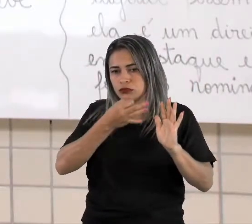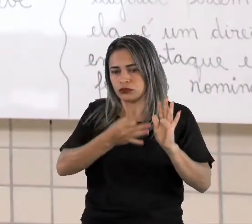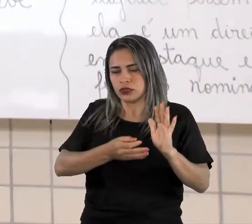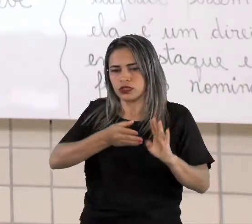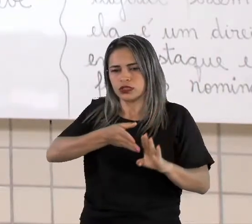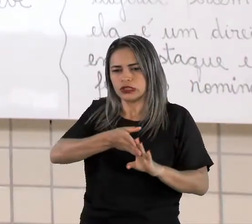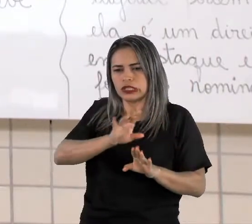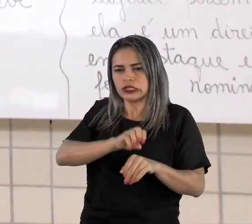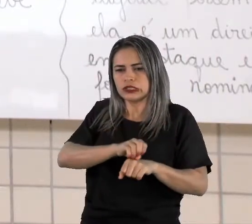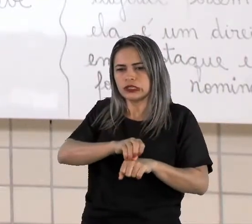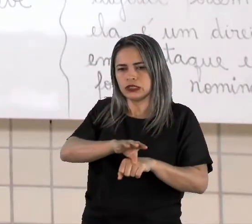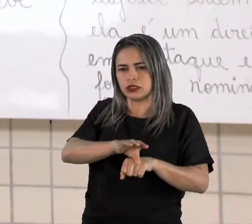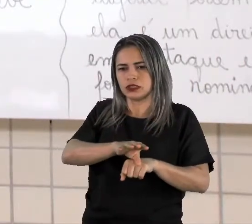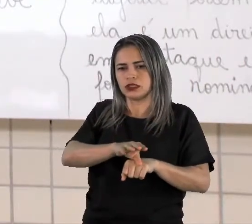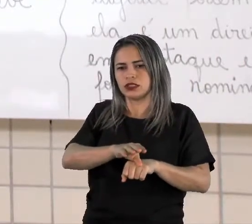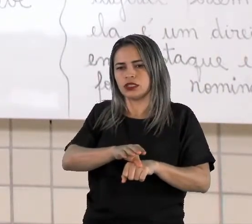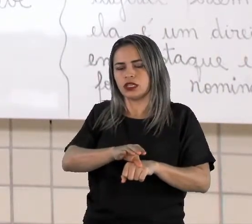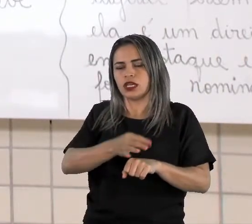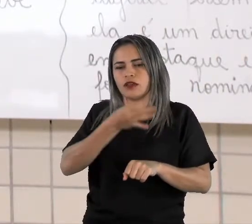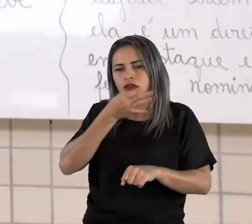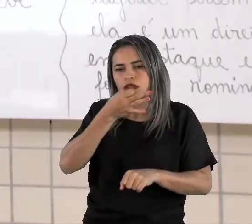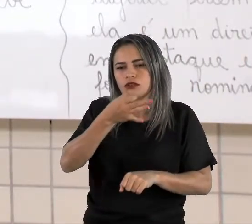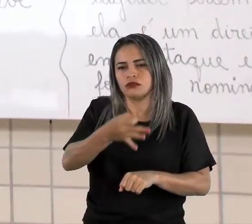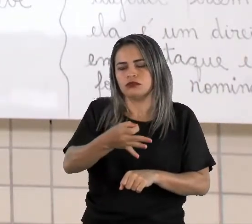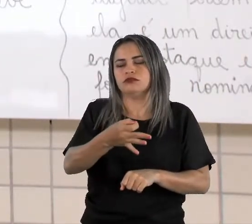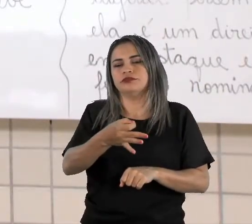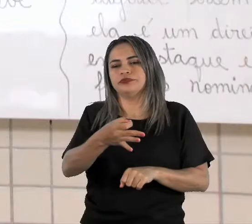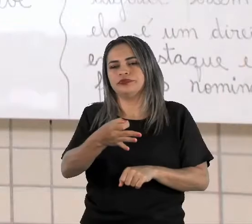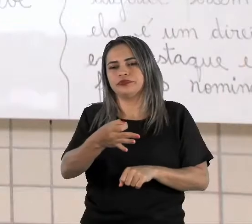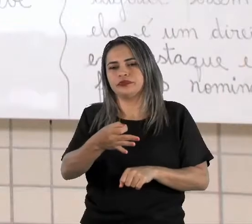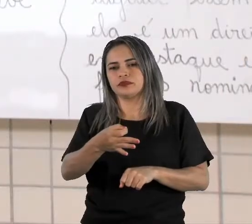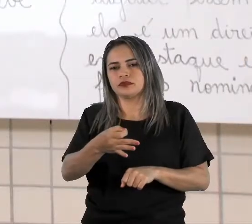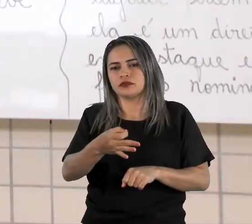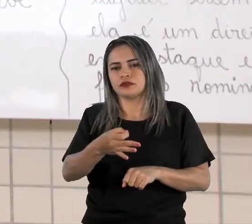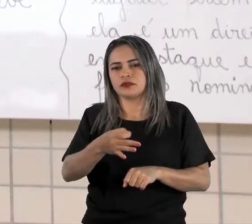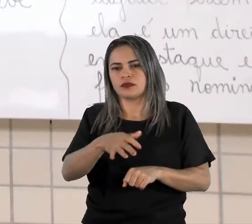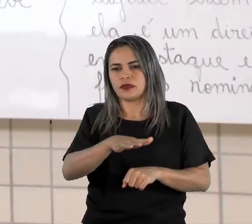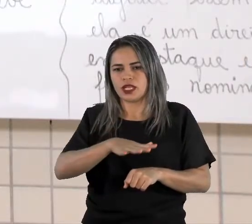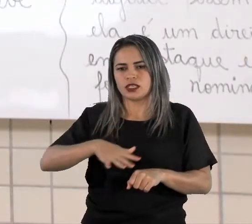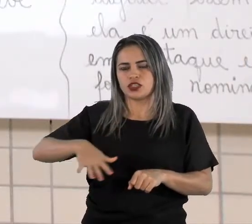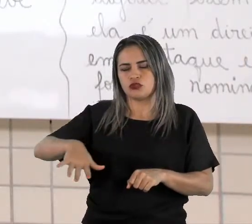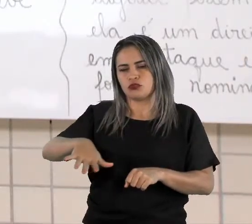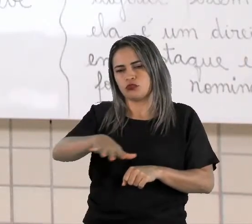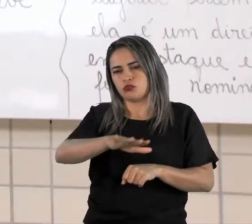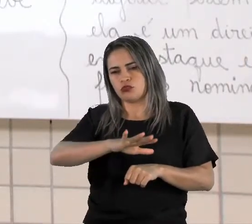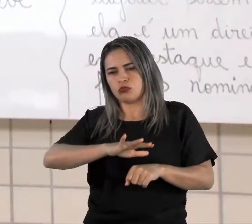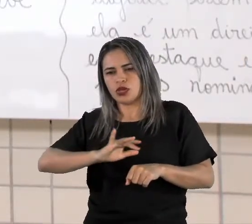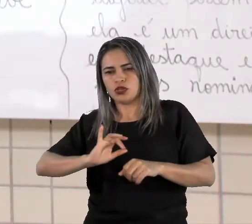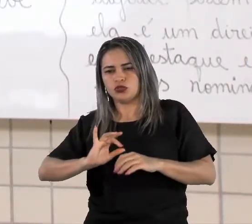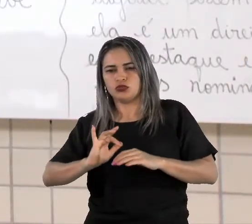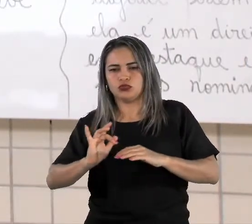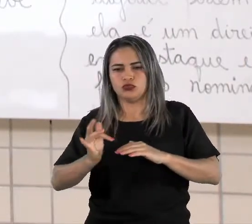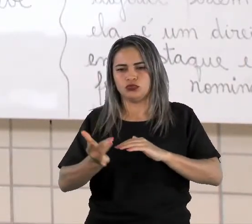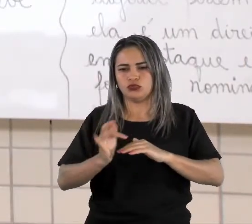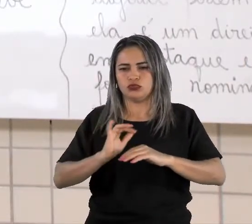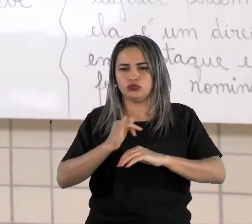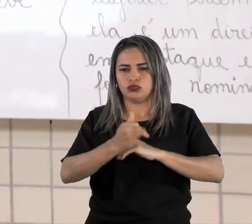Ele vai opinar, justamente falando dessa era digital, né? Ele vai dizer o seguinte,